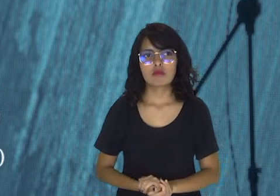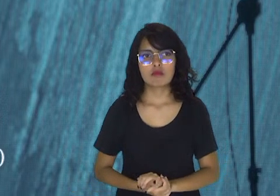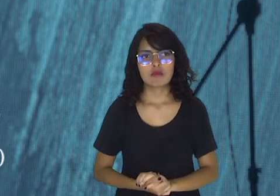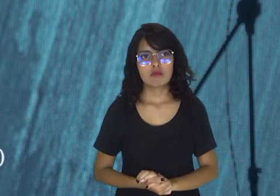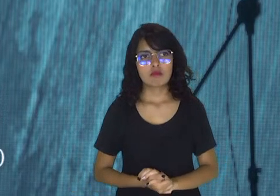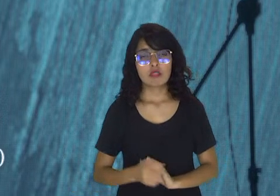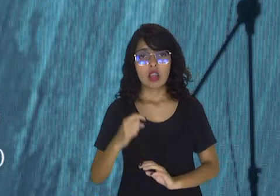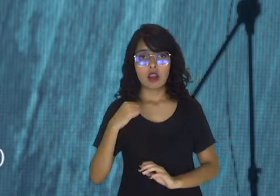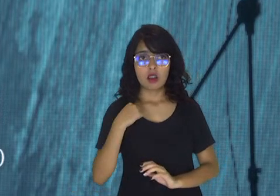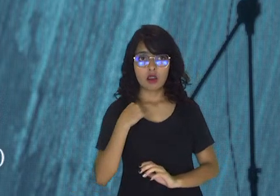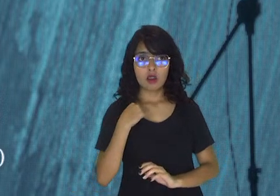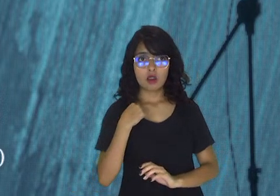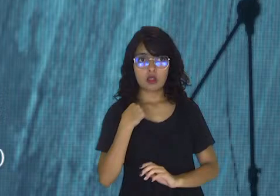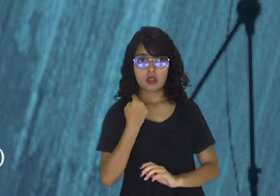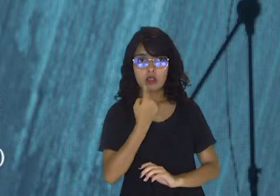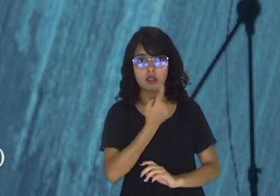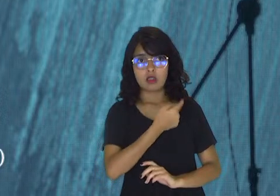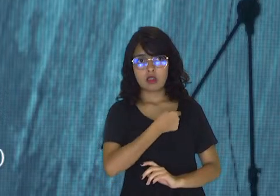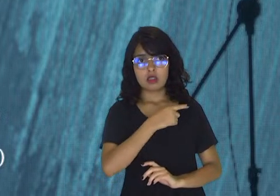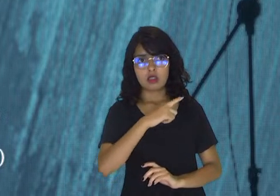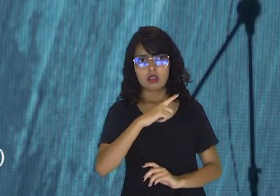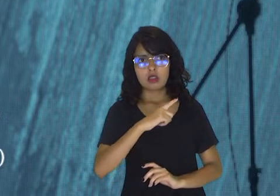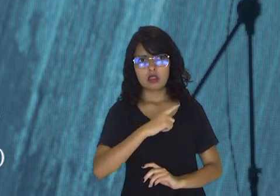Nós temos uma pessoa que está aqui,